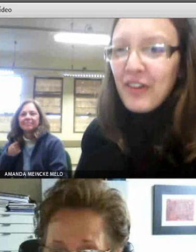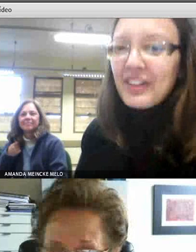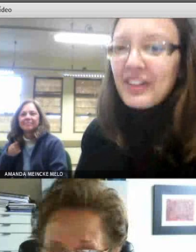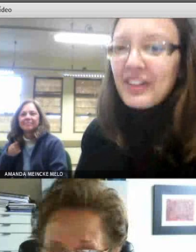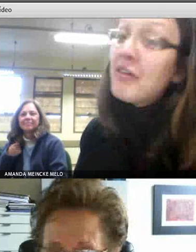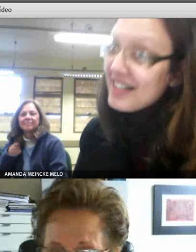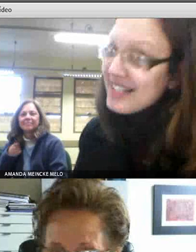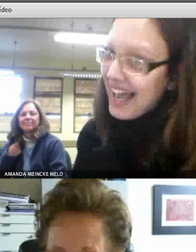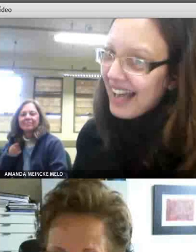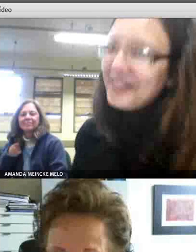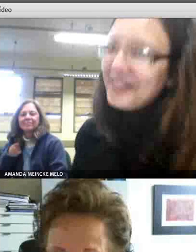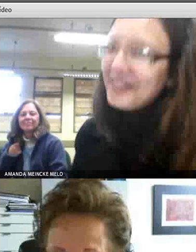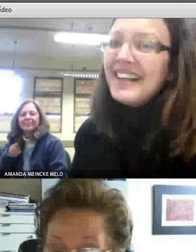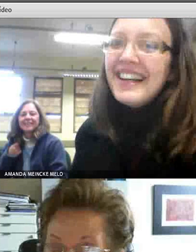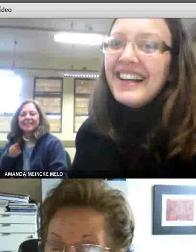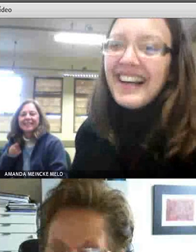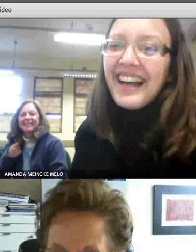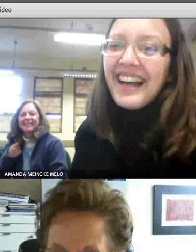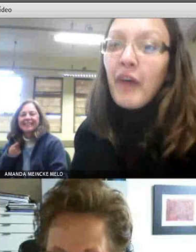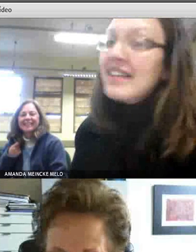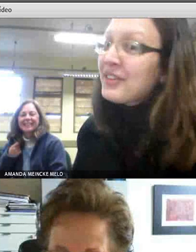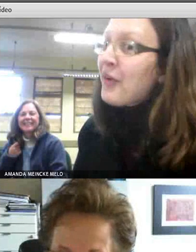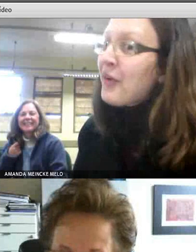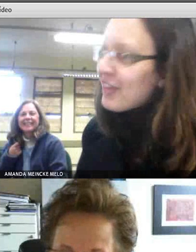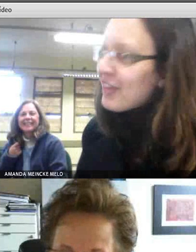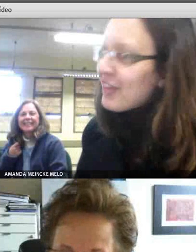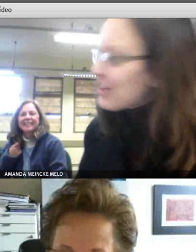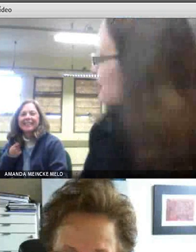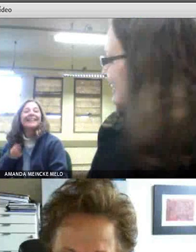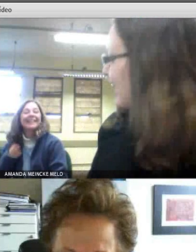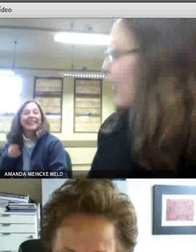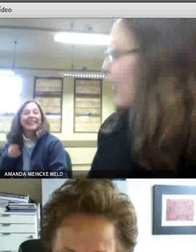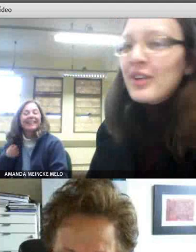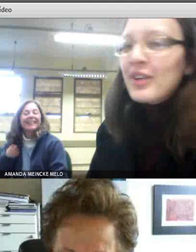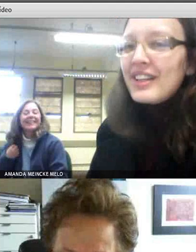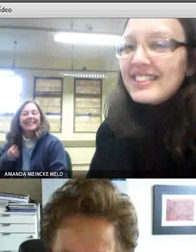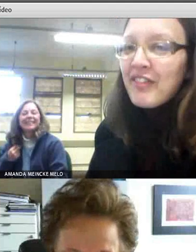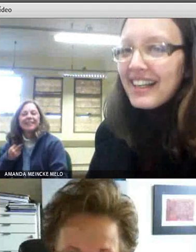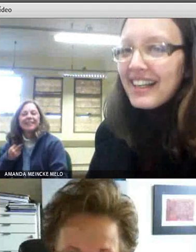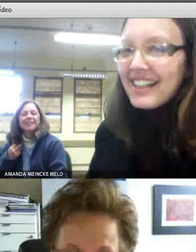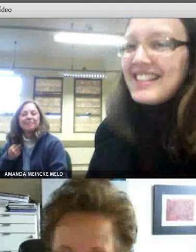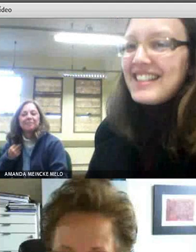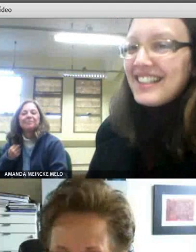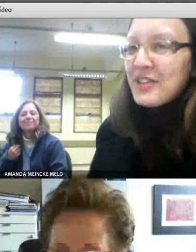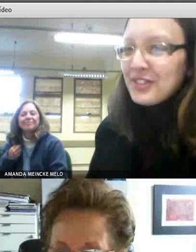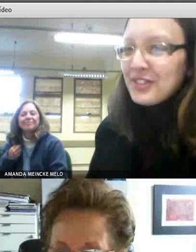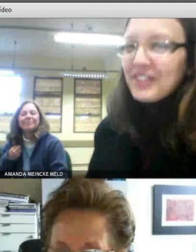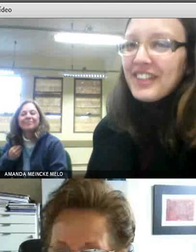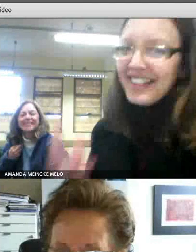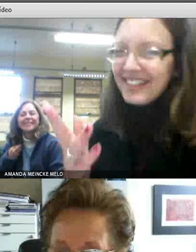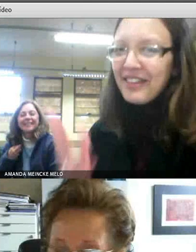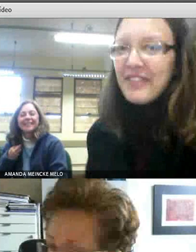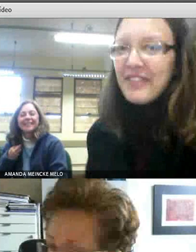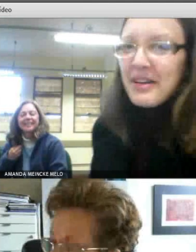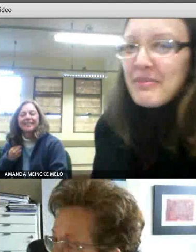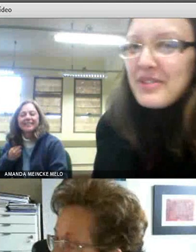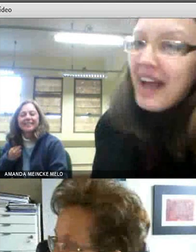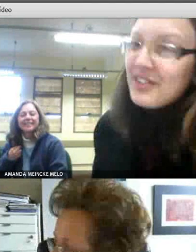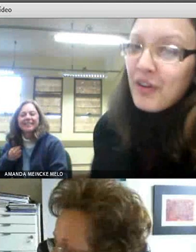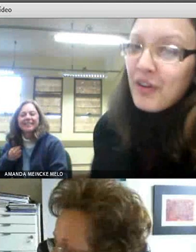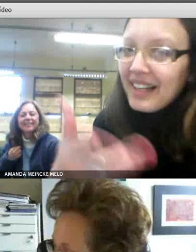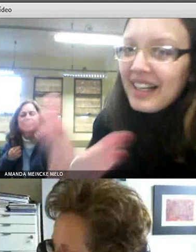voltar a conversar. Com os medos. Eu aceito um convite para ir até a URGS, leva a Maria Cristina, tá bom, junto vocês, e tá? Conversamos Bruno, mais.